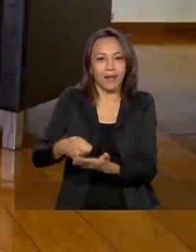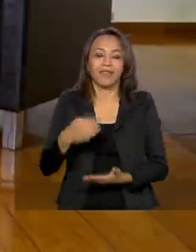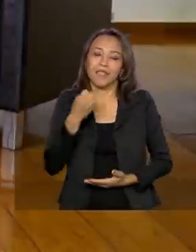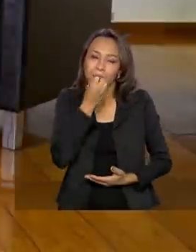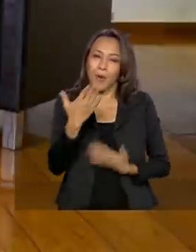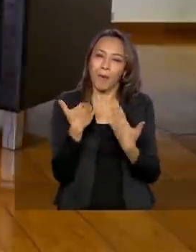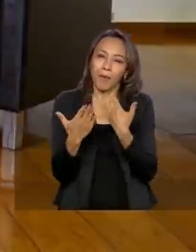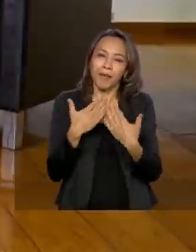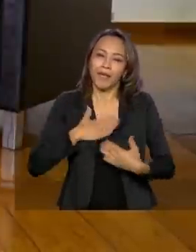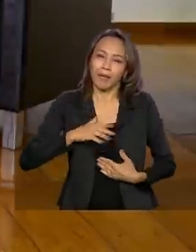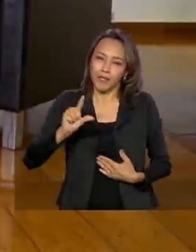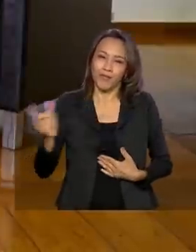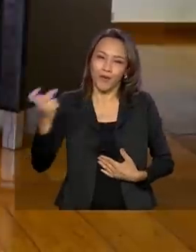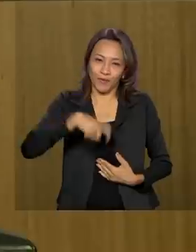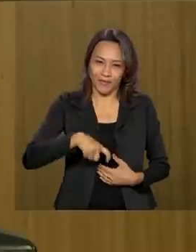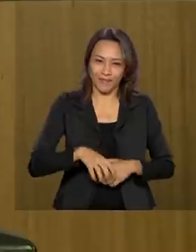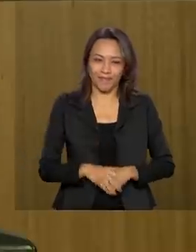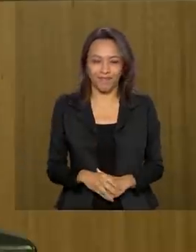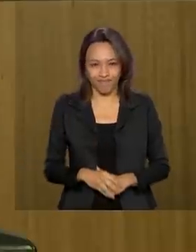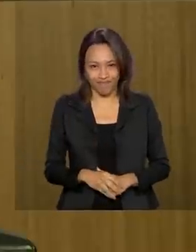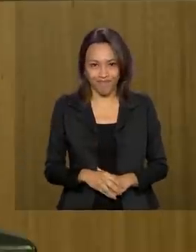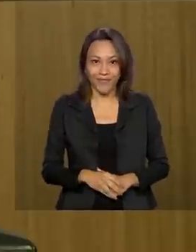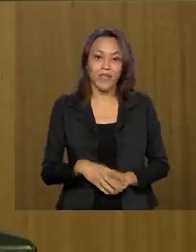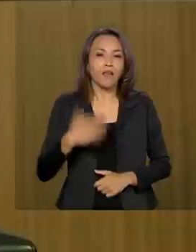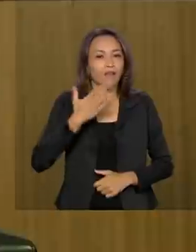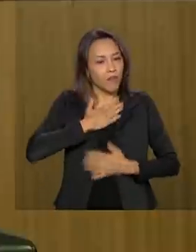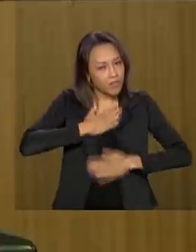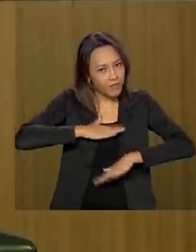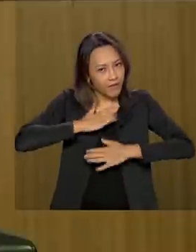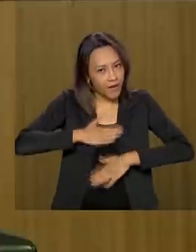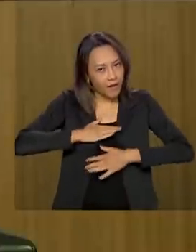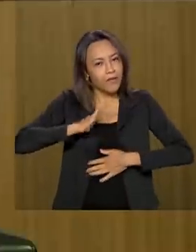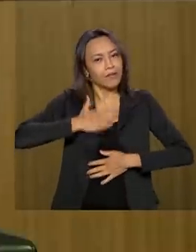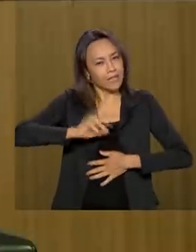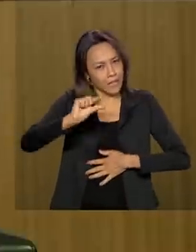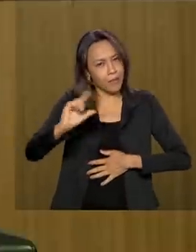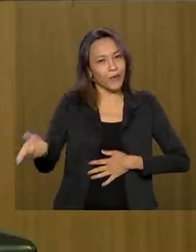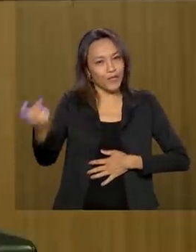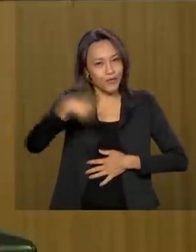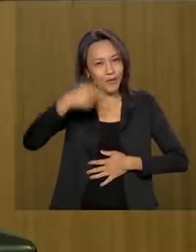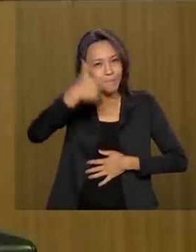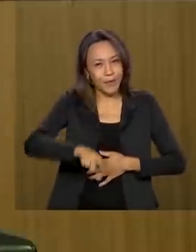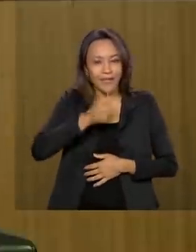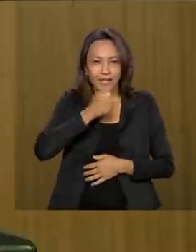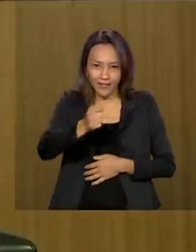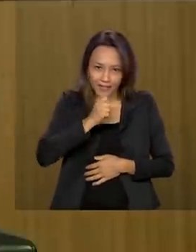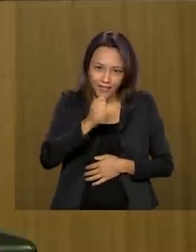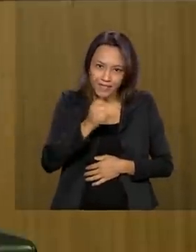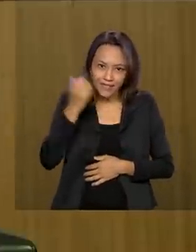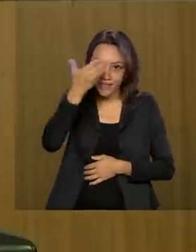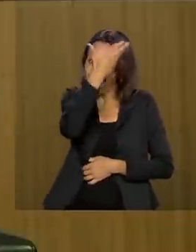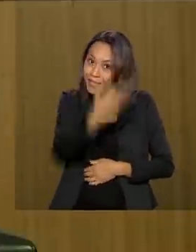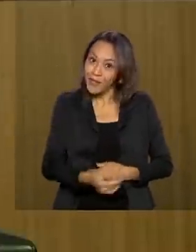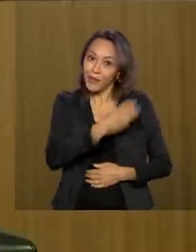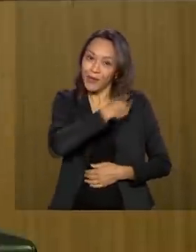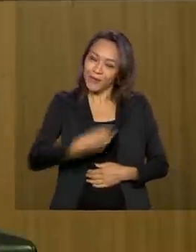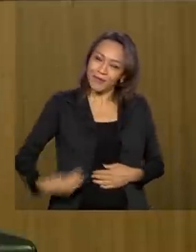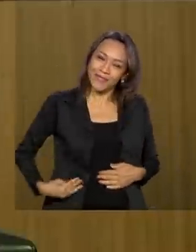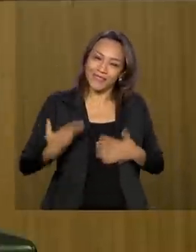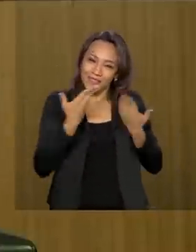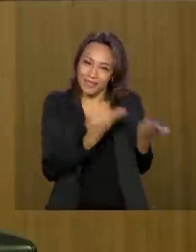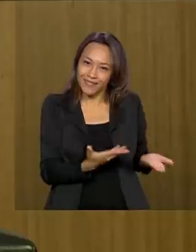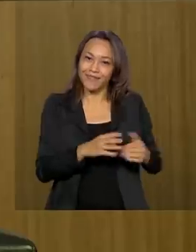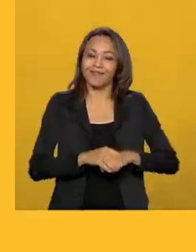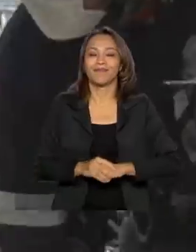rápido intervalo, daqui a pouco a gente volta. Vamos para um rápido intervalo e daqui a pouco voltamos aqui no Brasil em Pauta com o ministro do Meio Ambiente,